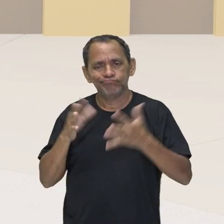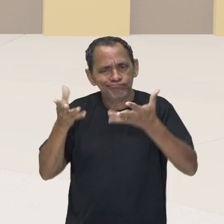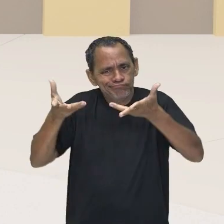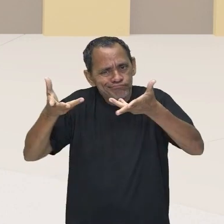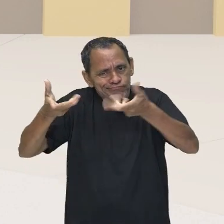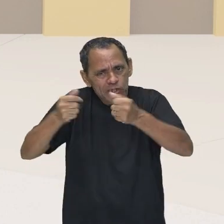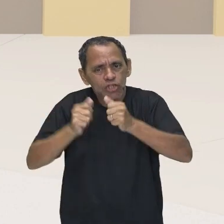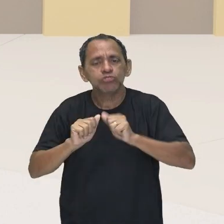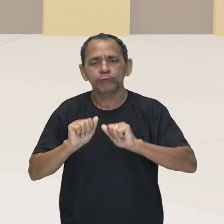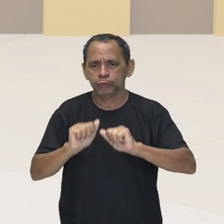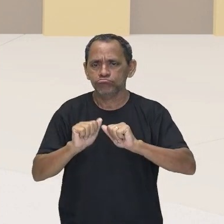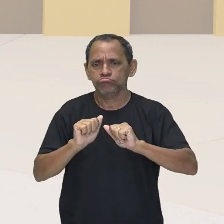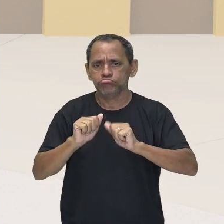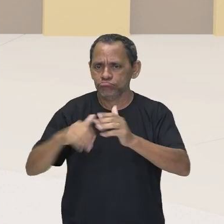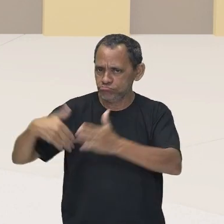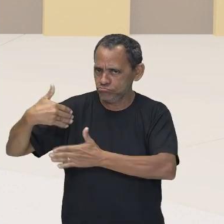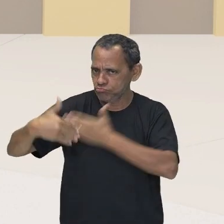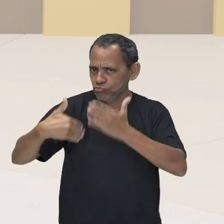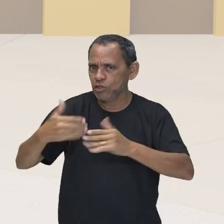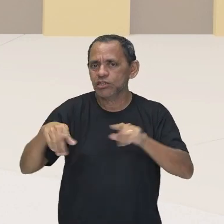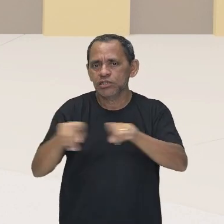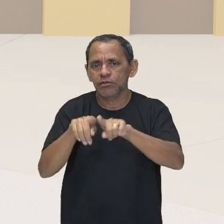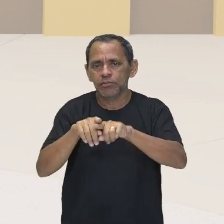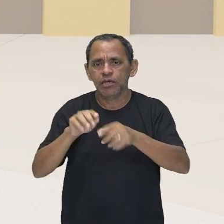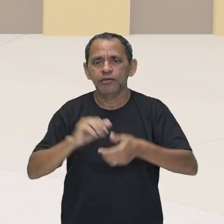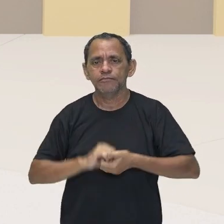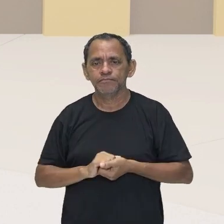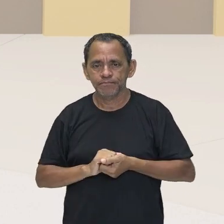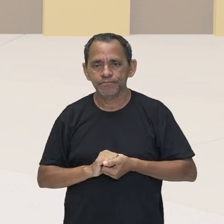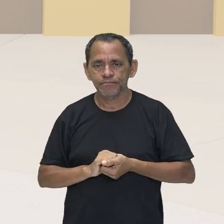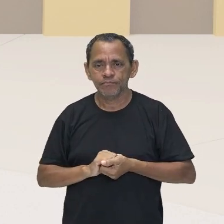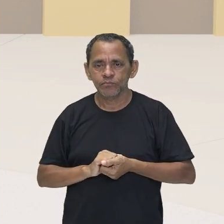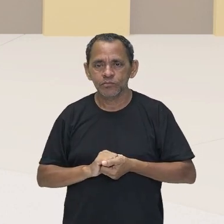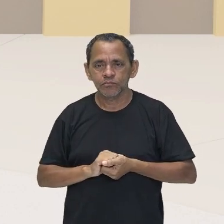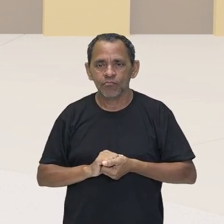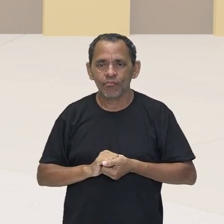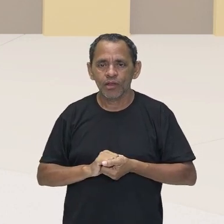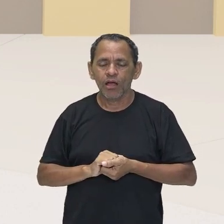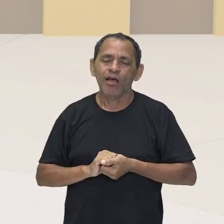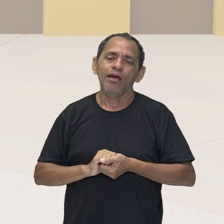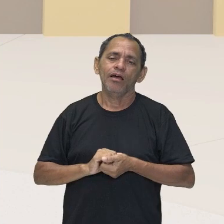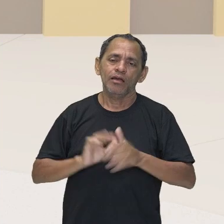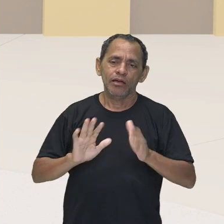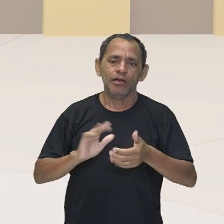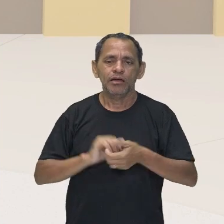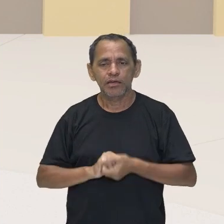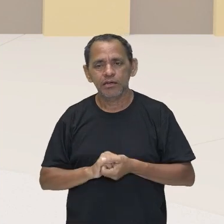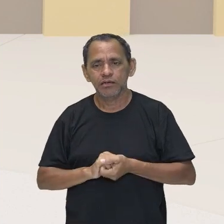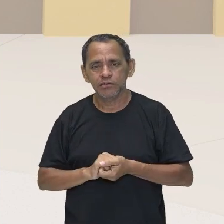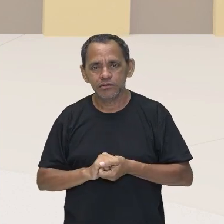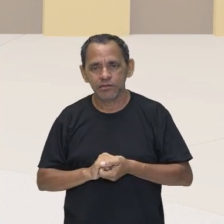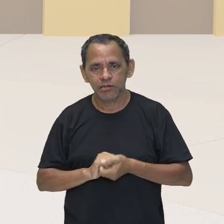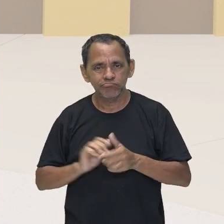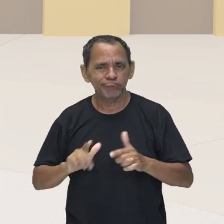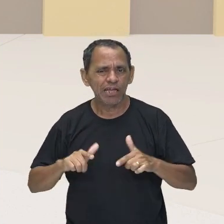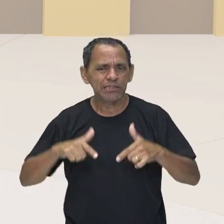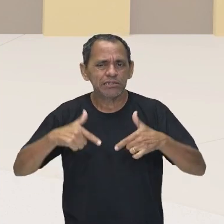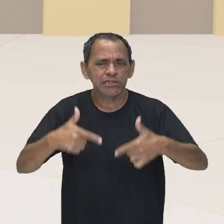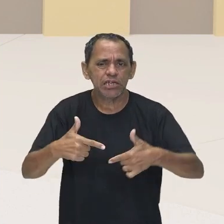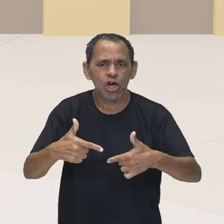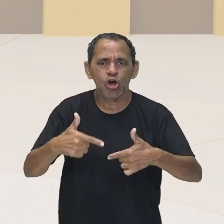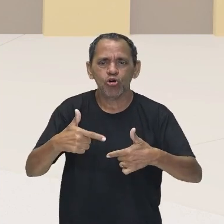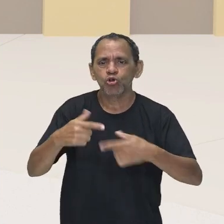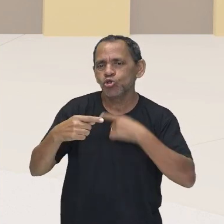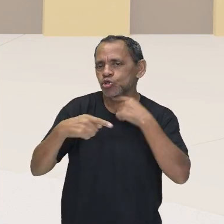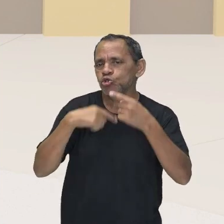ser desenvolvida. E a apatia e omissão. Eu sou apático. Não, você precisa ser proativo. Eu sou omisso,